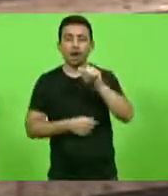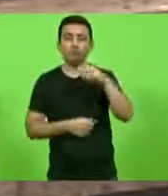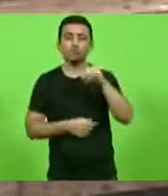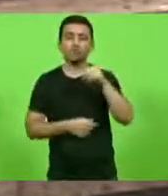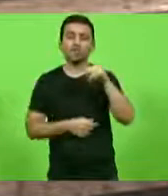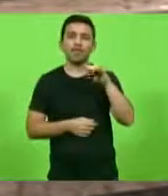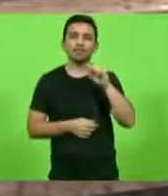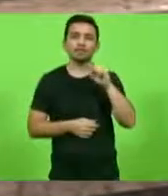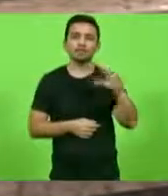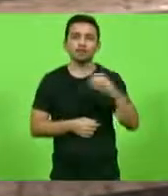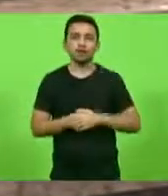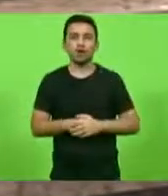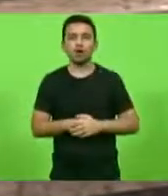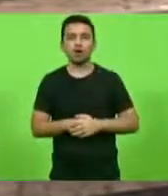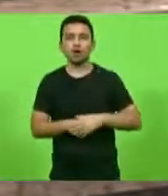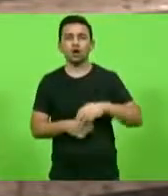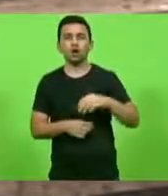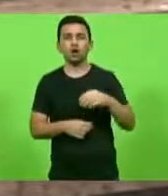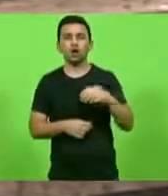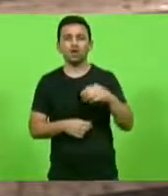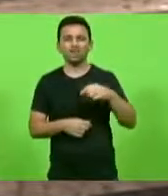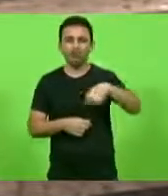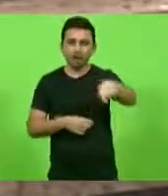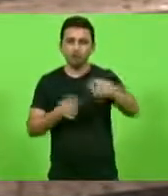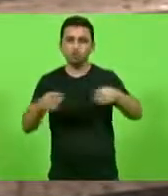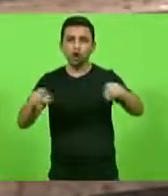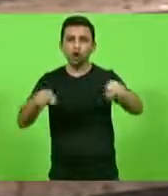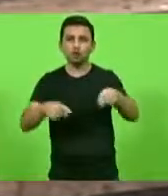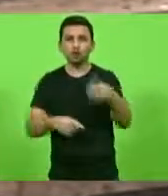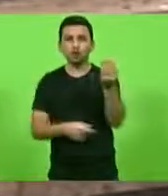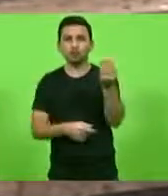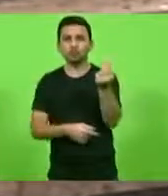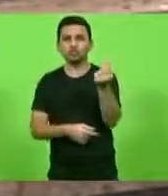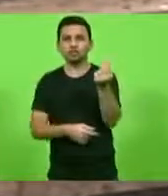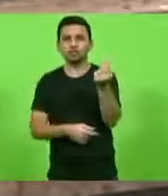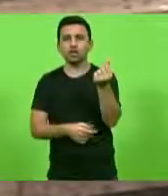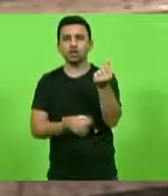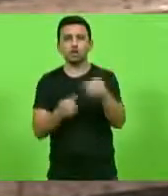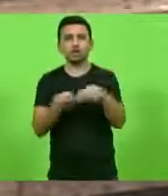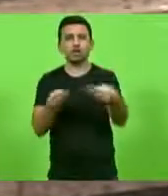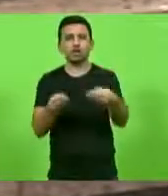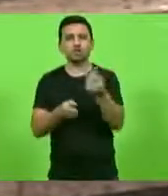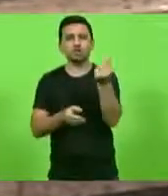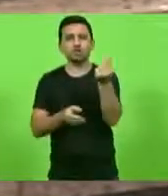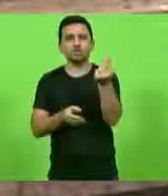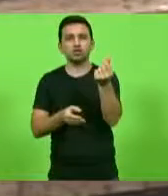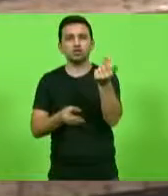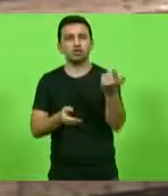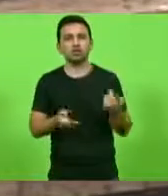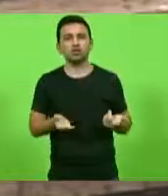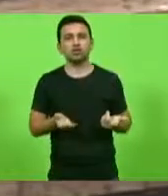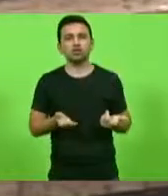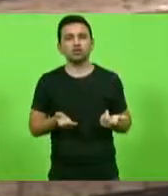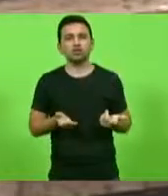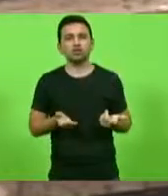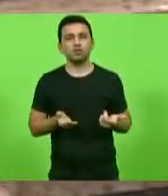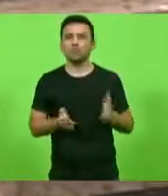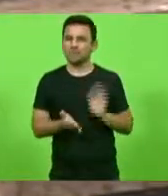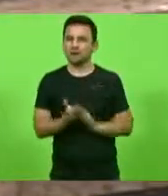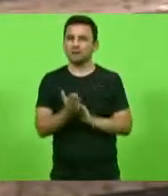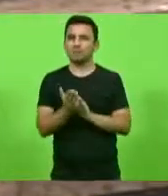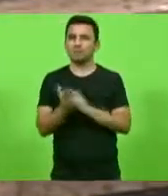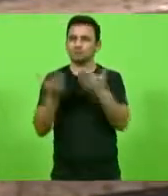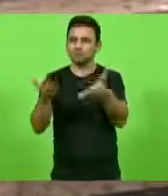Santa Catarina, leva isso aqui para o churrasco. Leva isso aqui, ó, a carteira. Leva a carteira para o churrasco. E parabéns pela